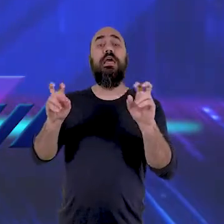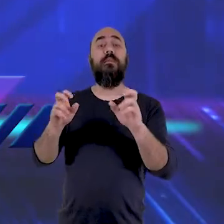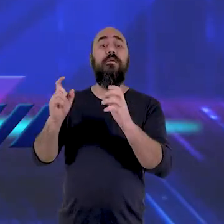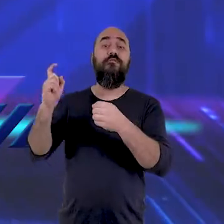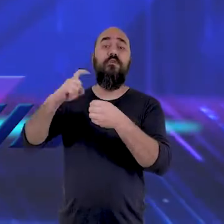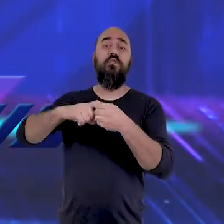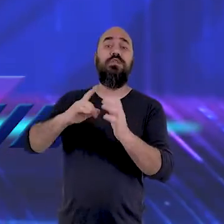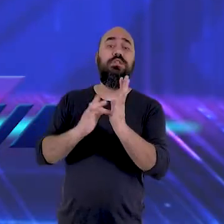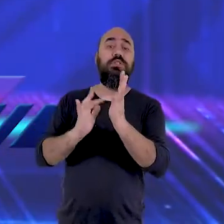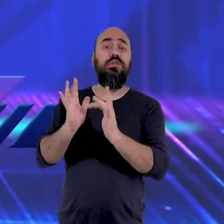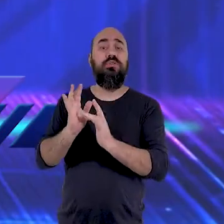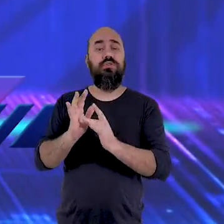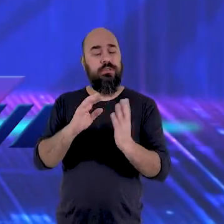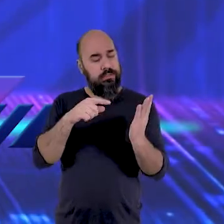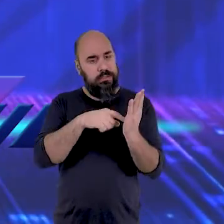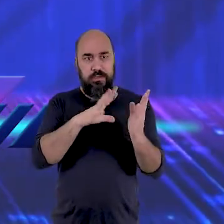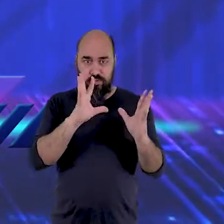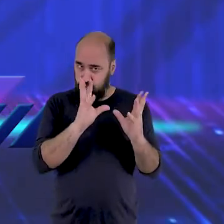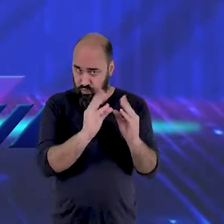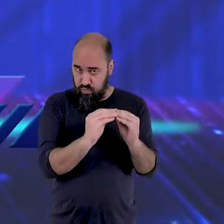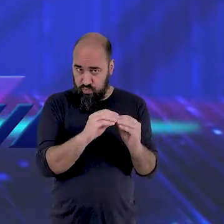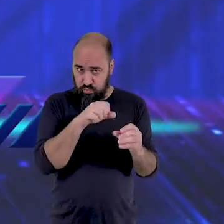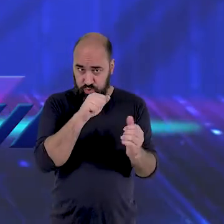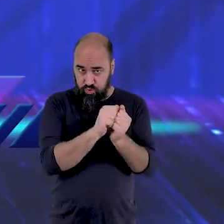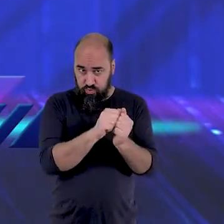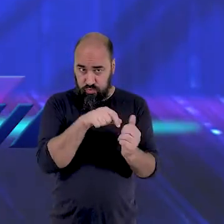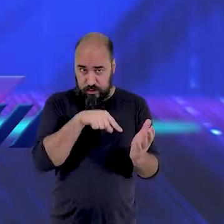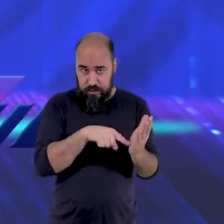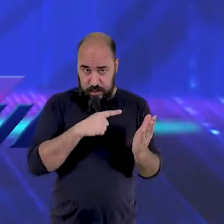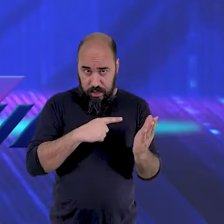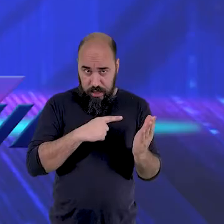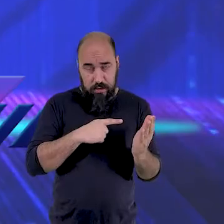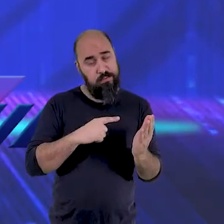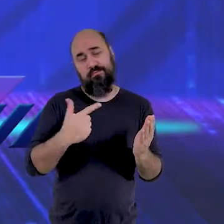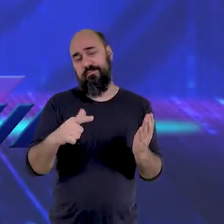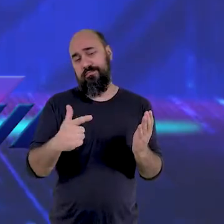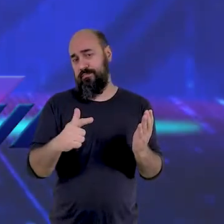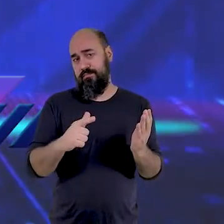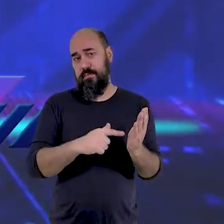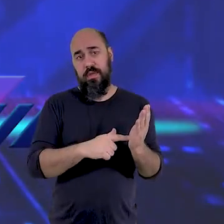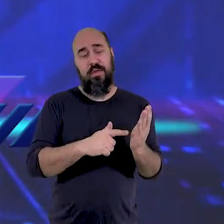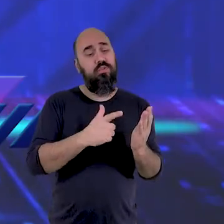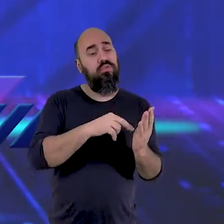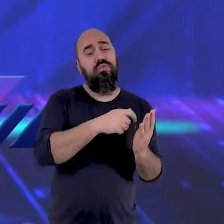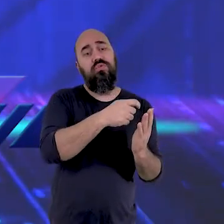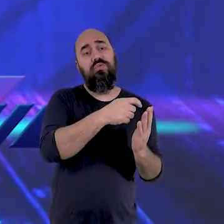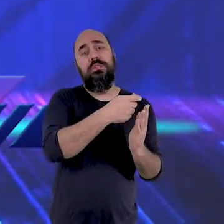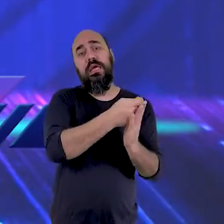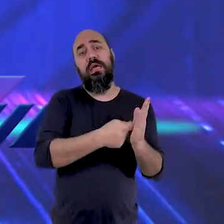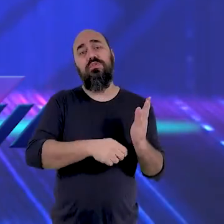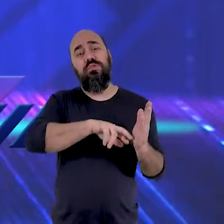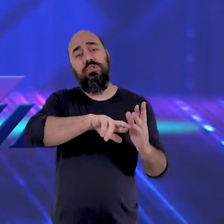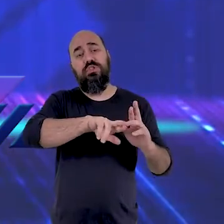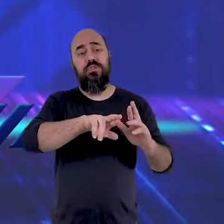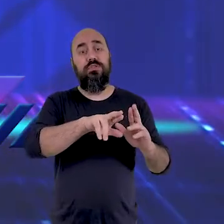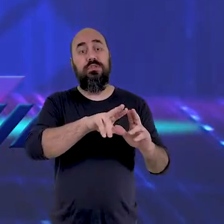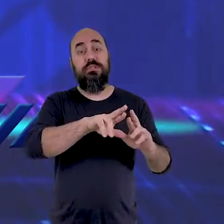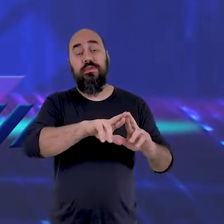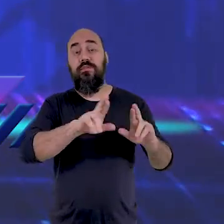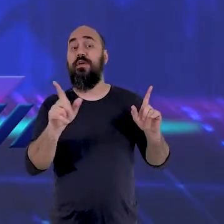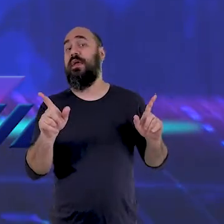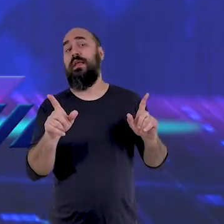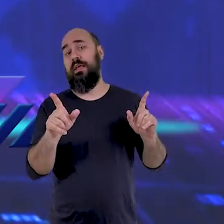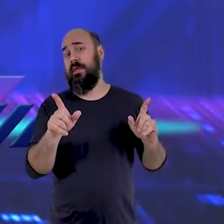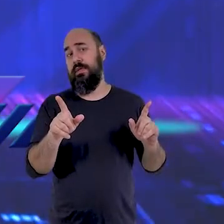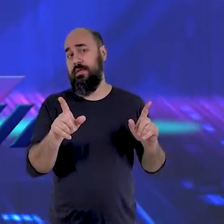textos da volta de Jesus juntos. Agora eu quero saber o que a Bíblia fala sobre a origem do mal, estão todos os versos juntos. Não, a